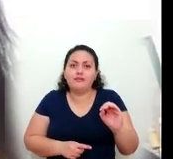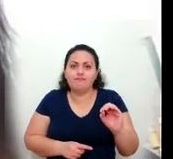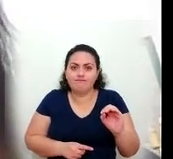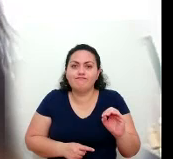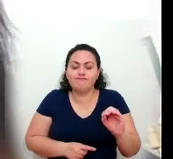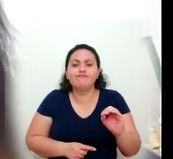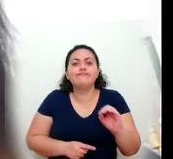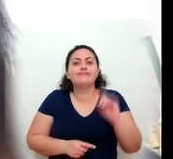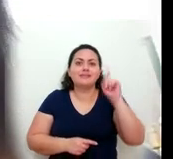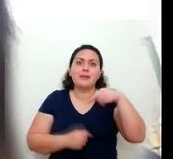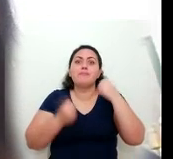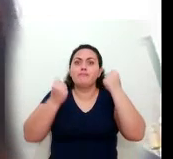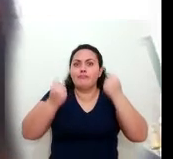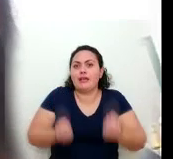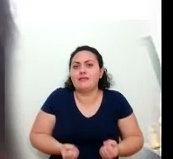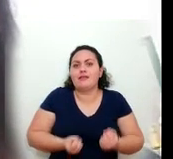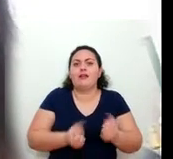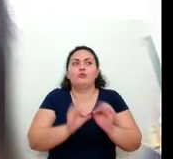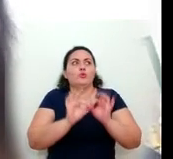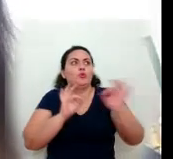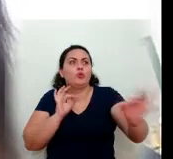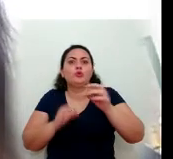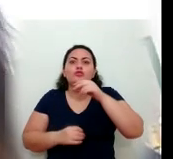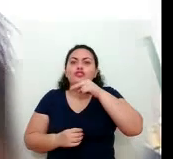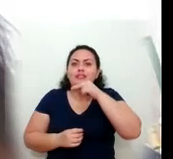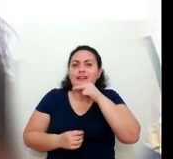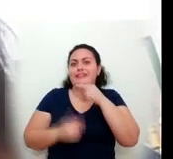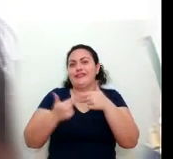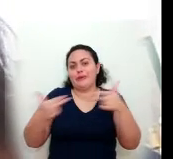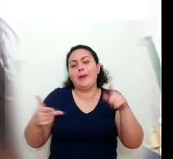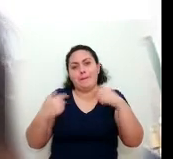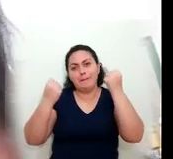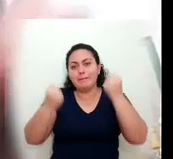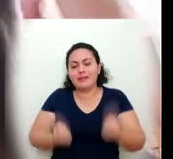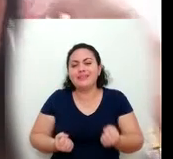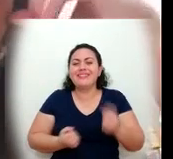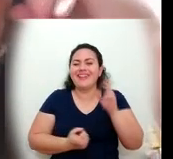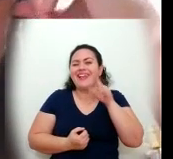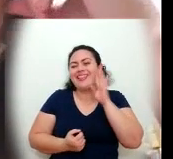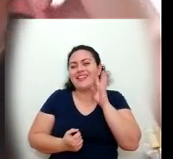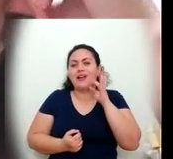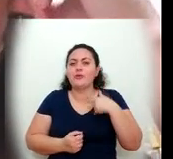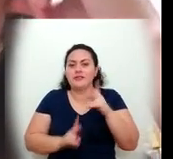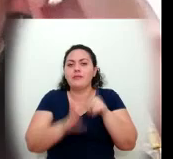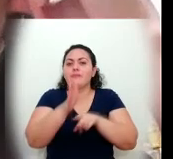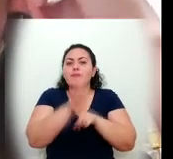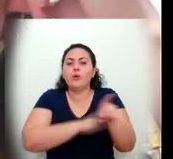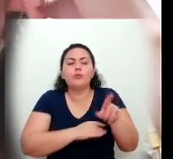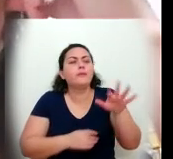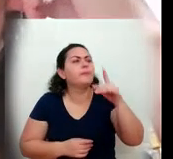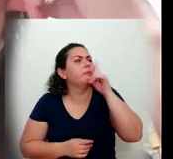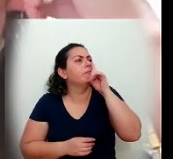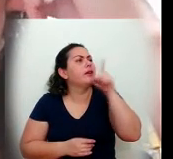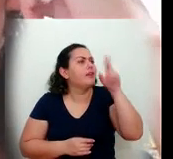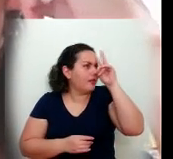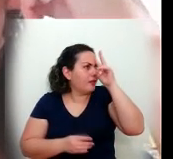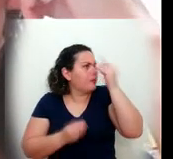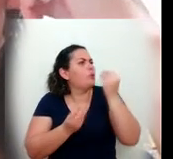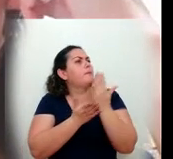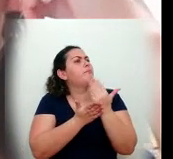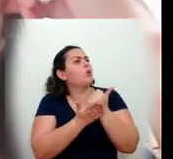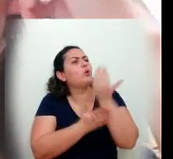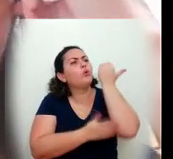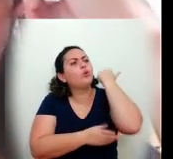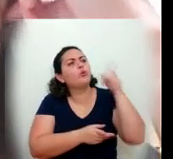peso muito grande esse isolamento. E aí é bacana isso, assim, mãe, me lembra como é que era aquele bolo, né, que tu fazia,